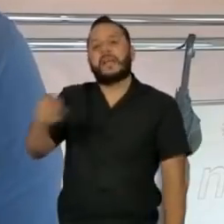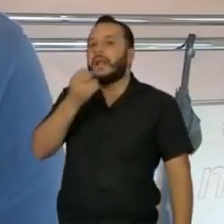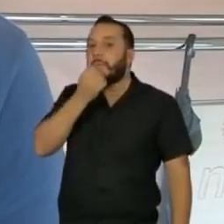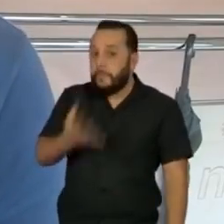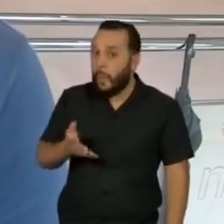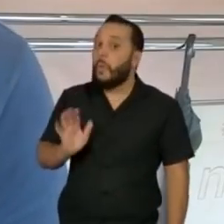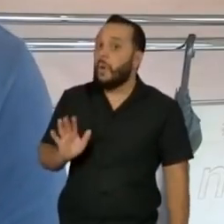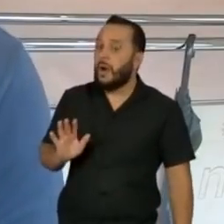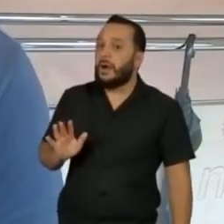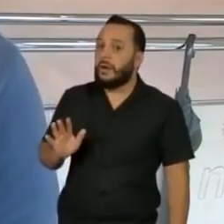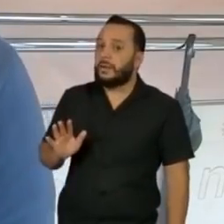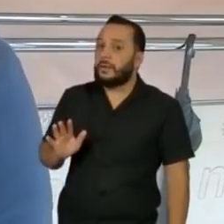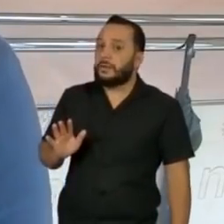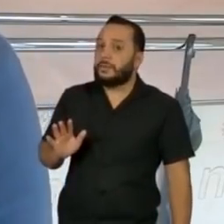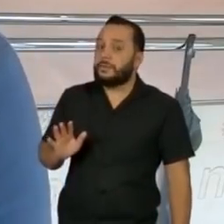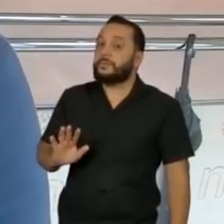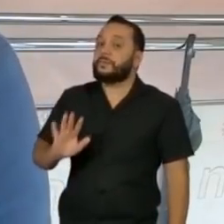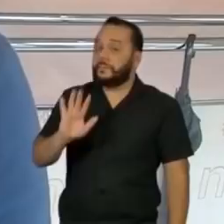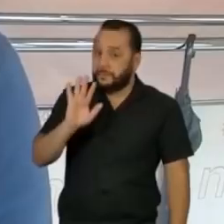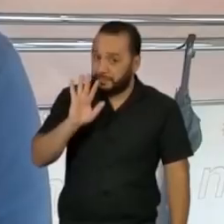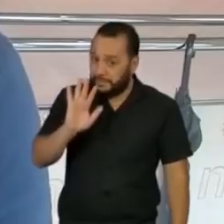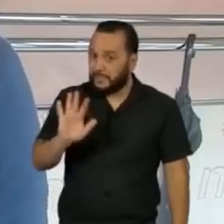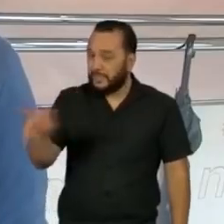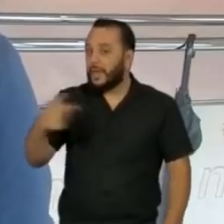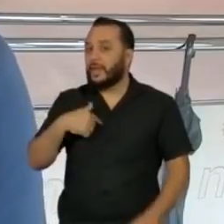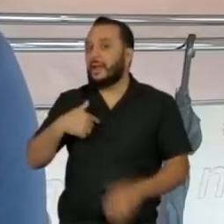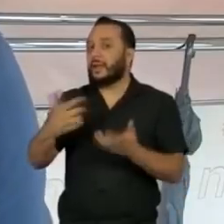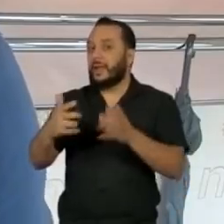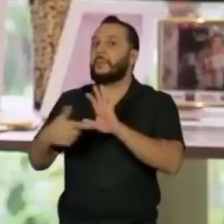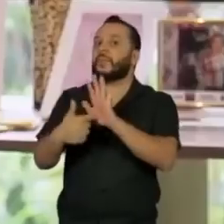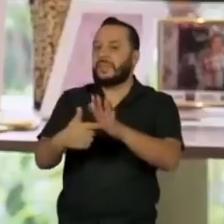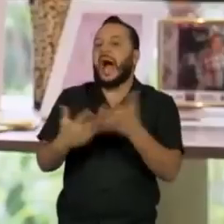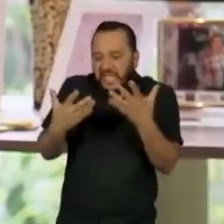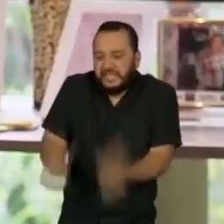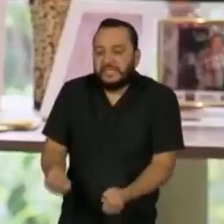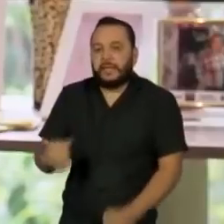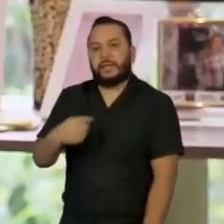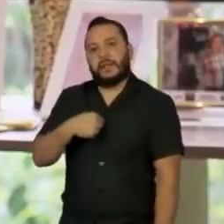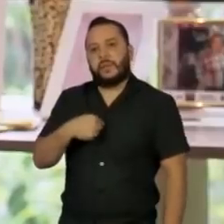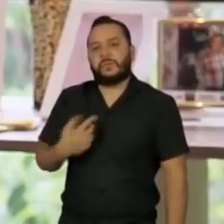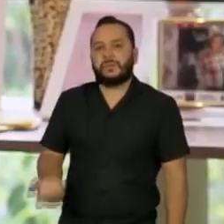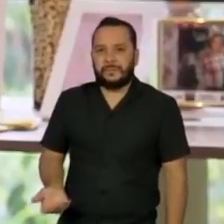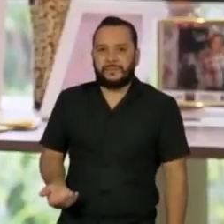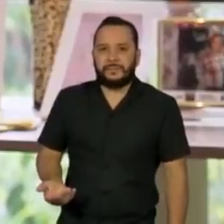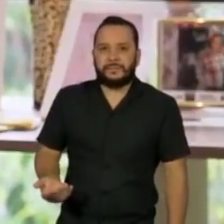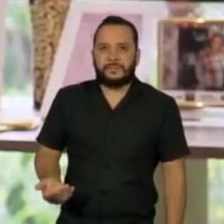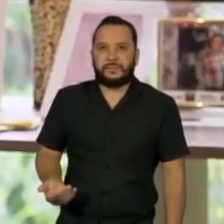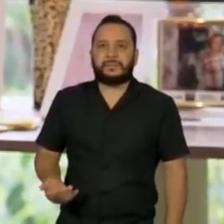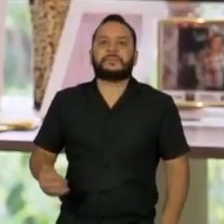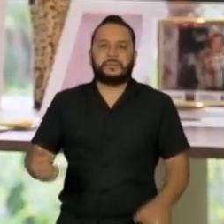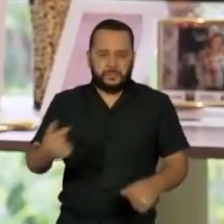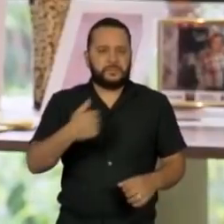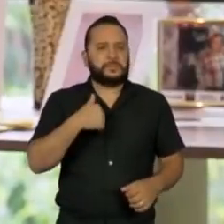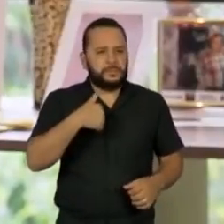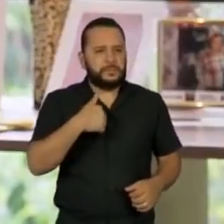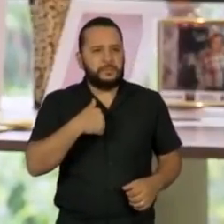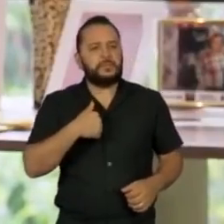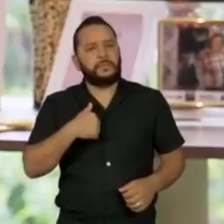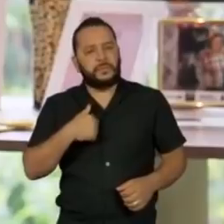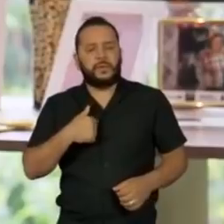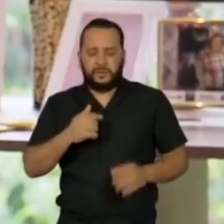mas interiormente ela tá querendo dizer que me aceita. A minha fala, o meu ativismo veio da dor,